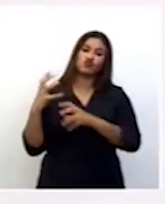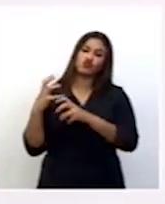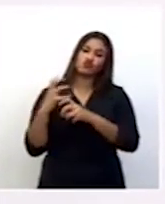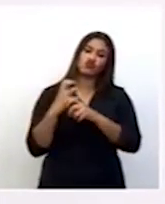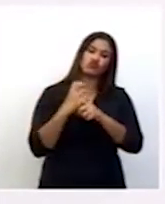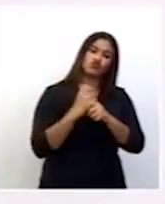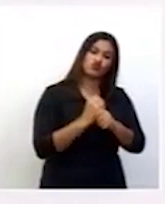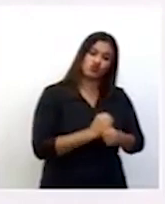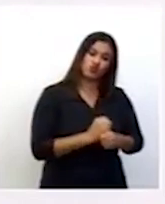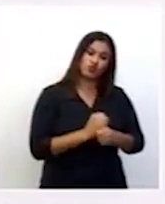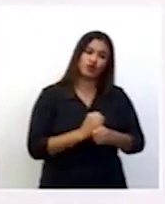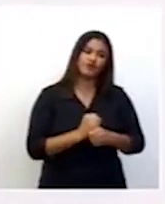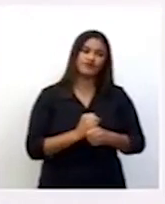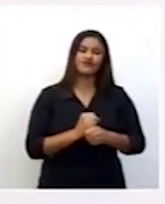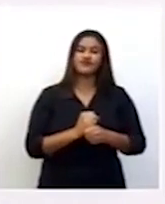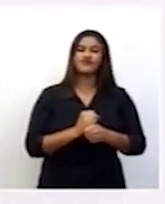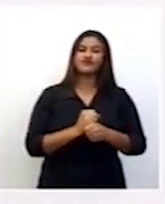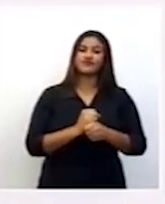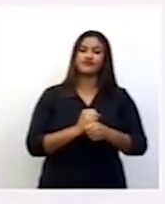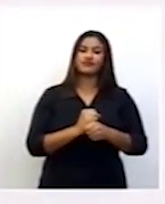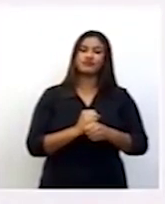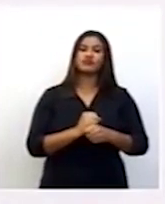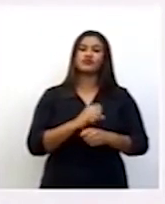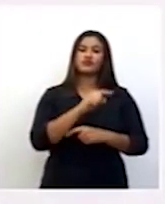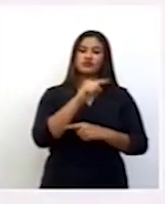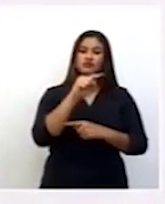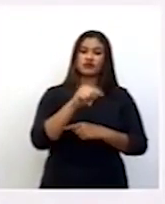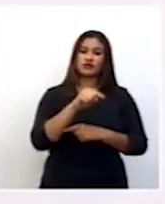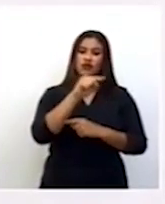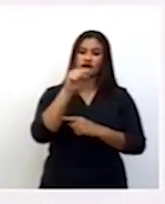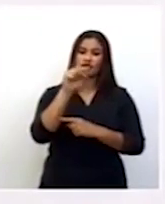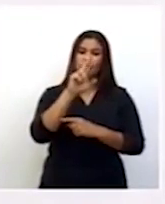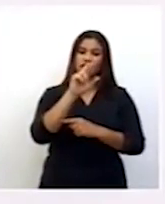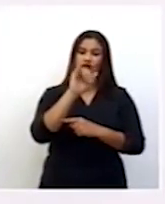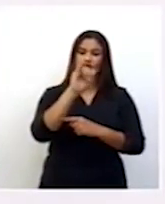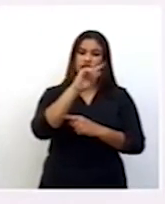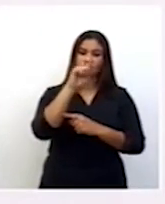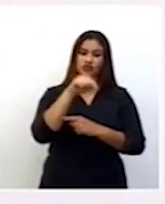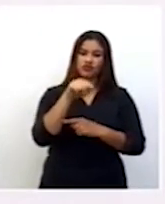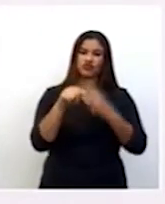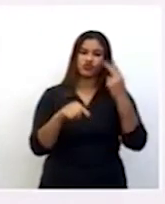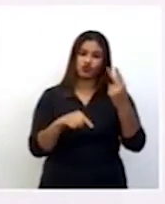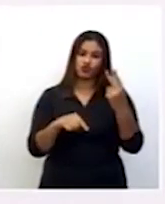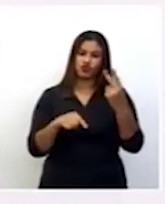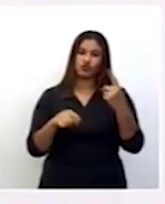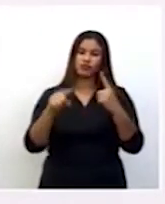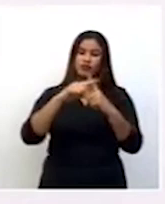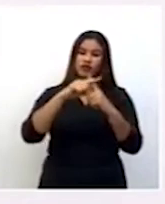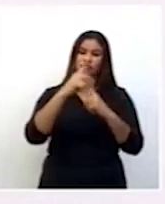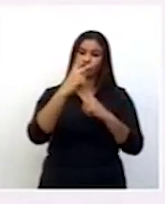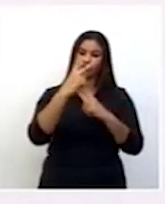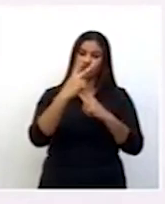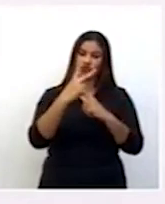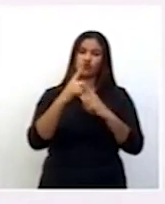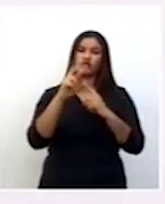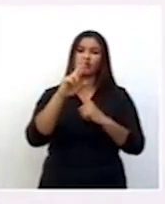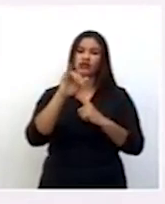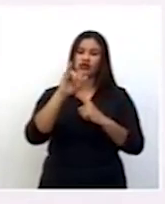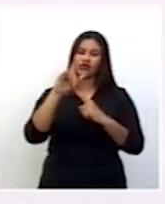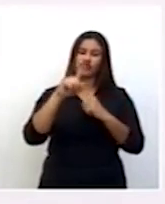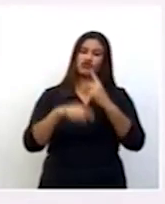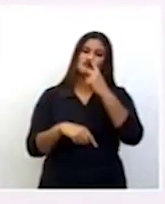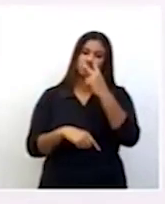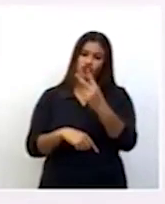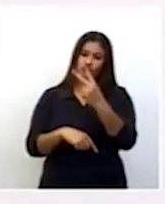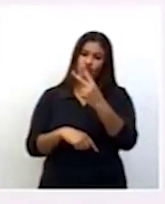somar raiz de 2 mais 2 raiz de 2 mais 4 raiz de